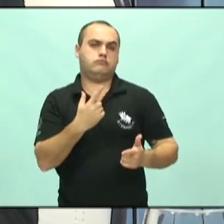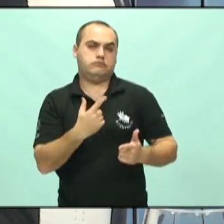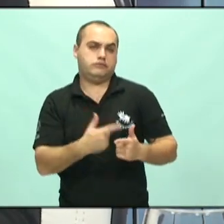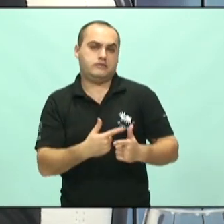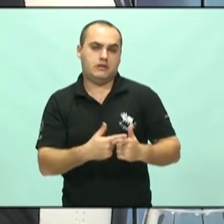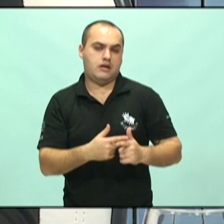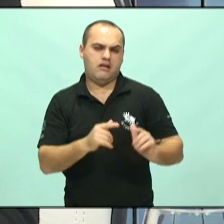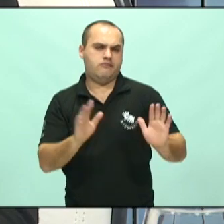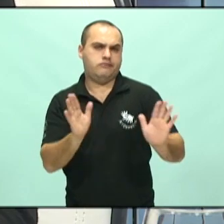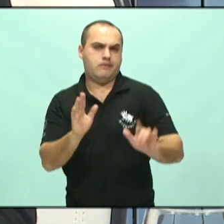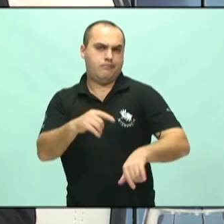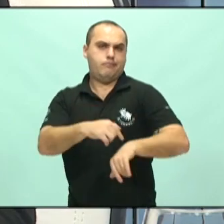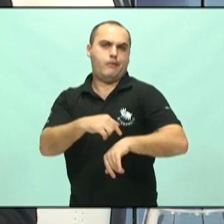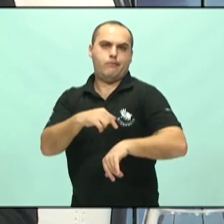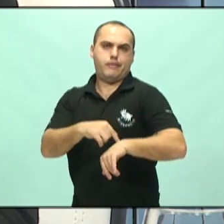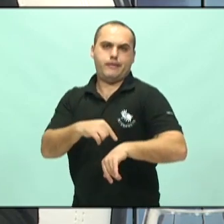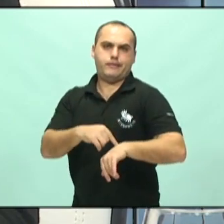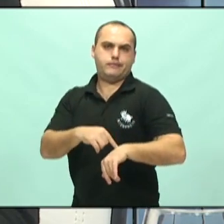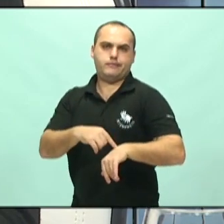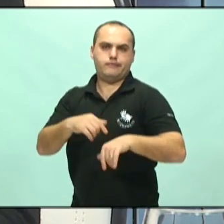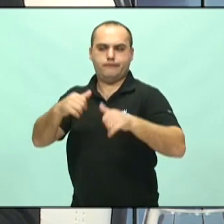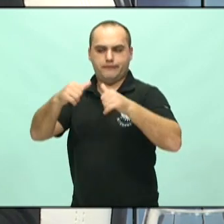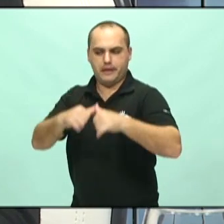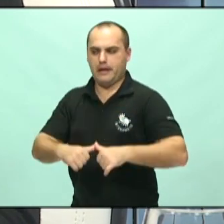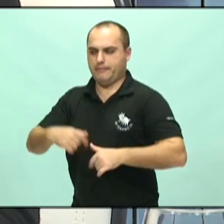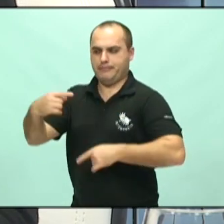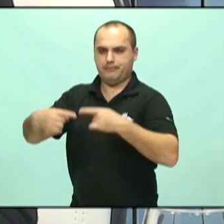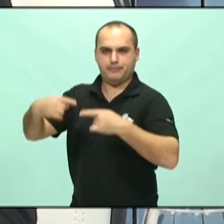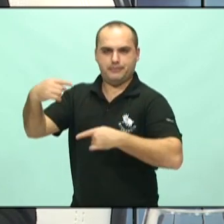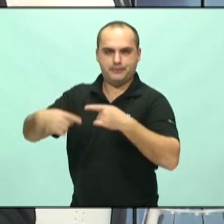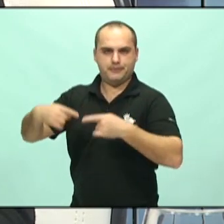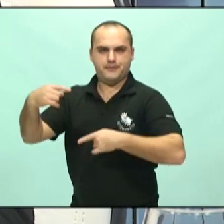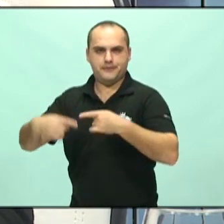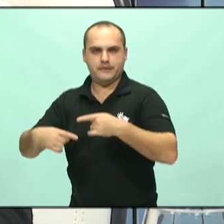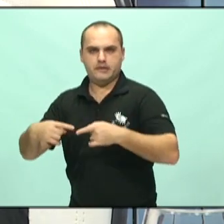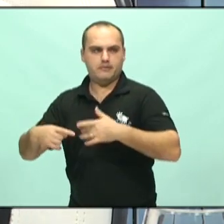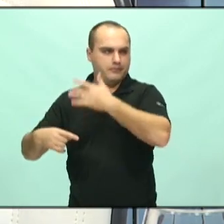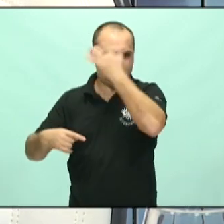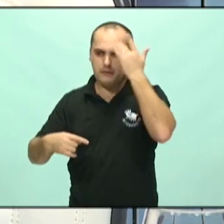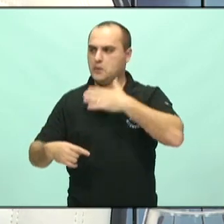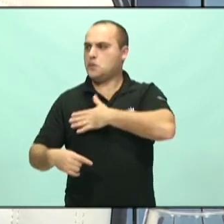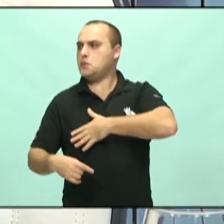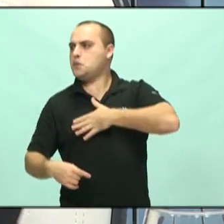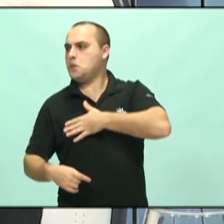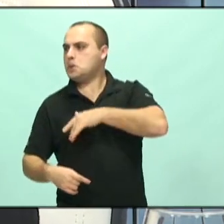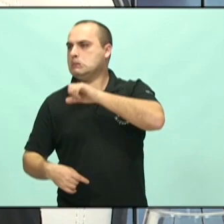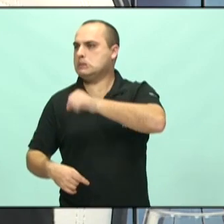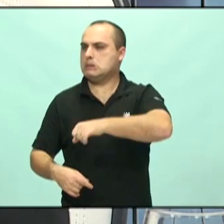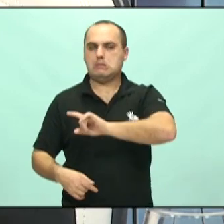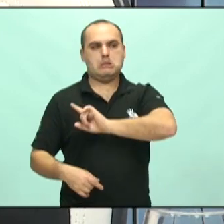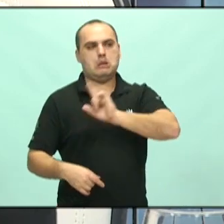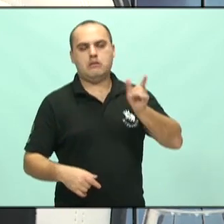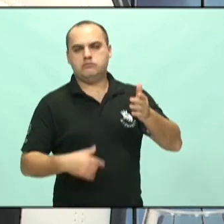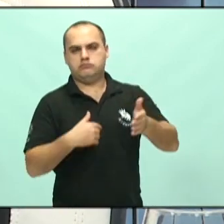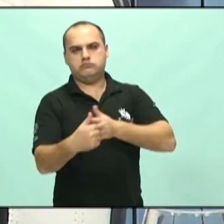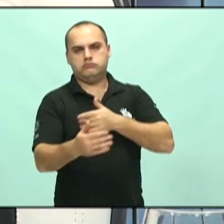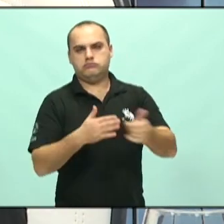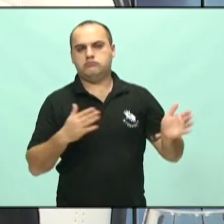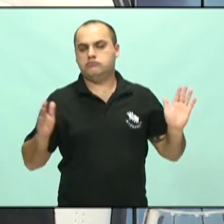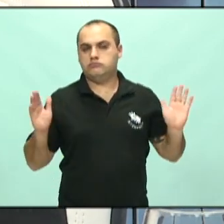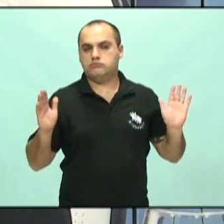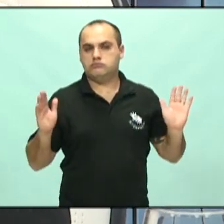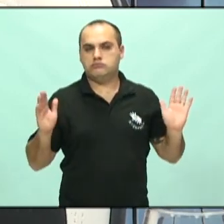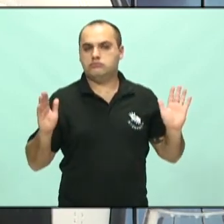estamos mais na fase de discutir uma obra artística do ponto de vista do gosto, né? Nós estamos para discutir a partir dos métodos,